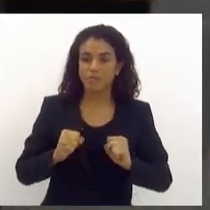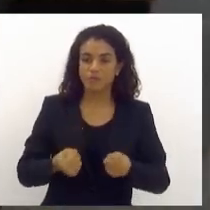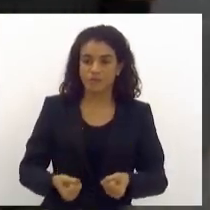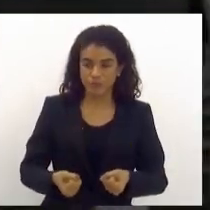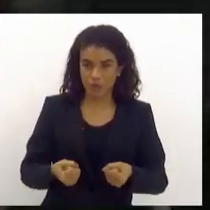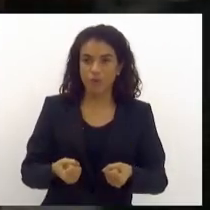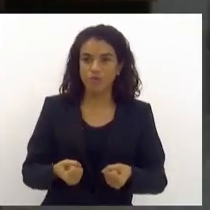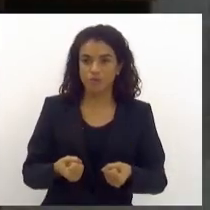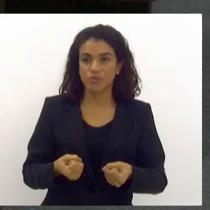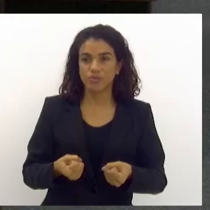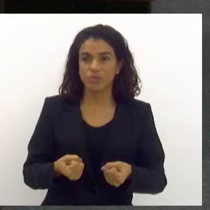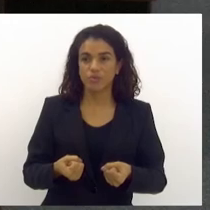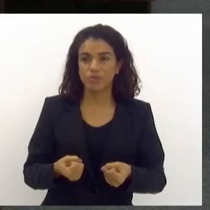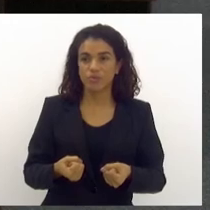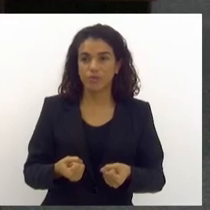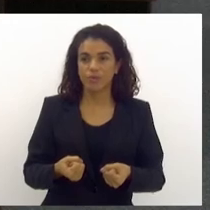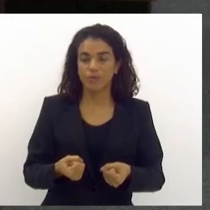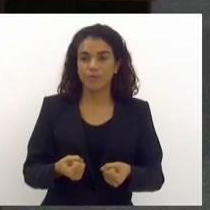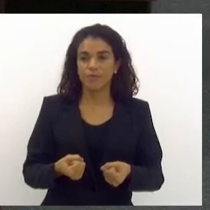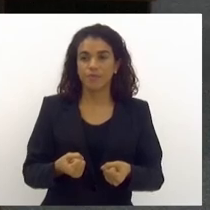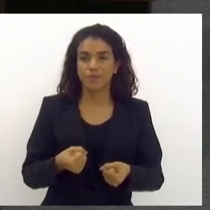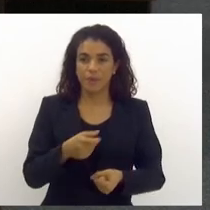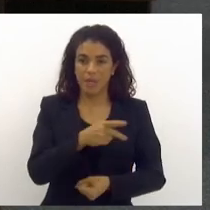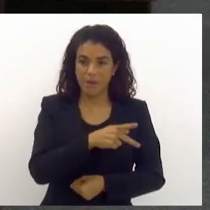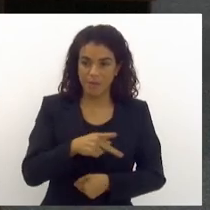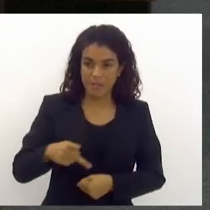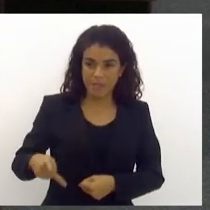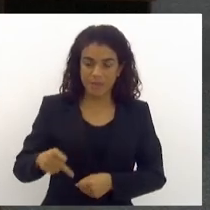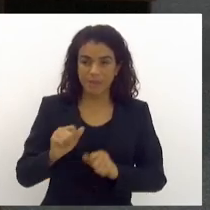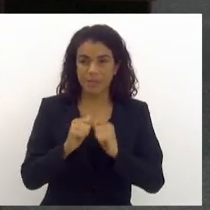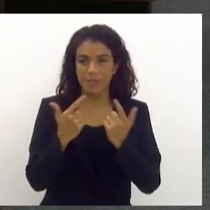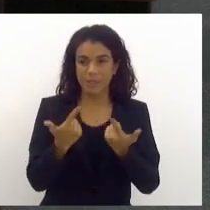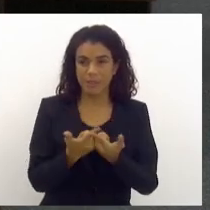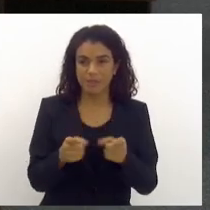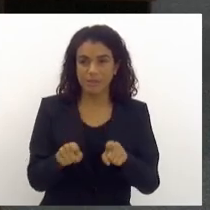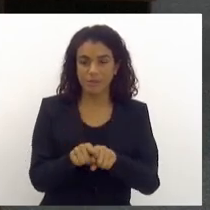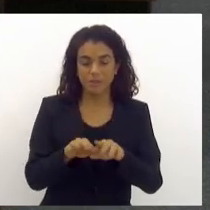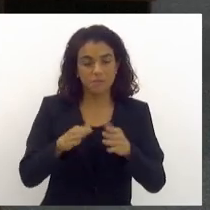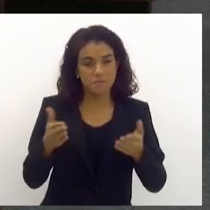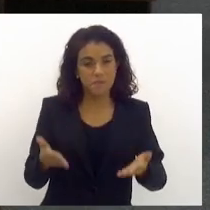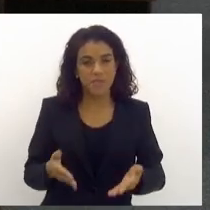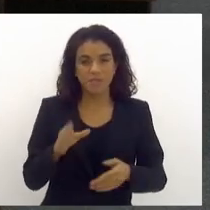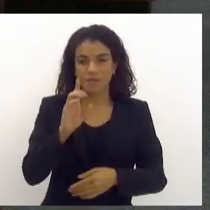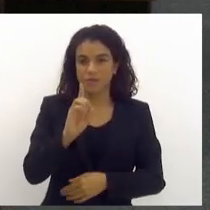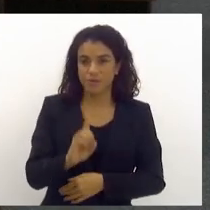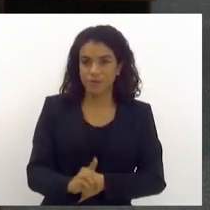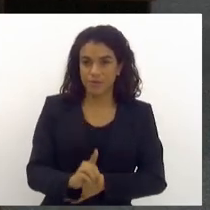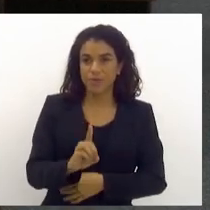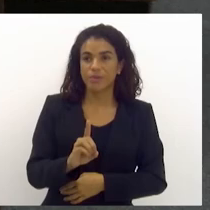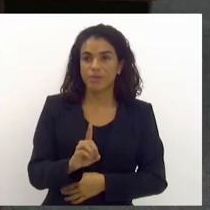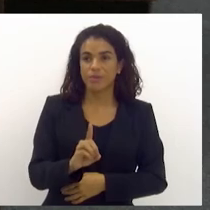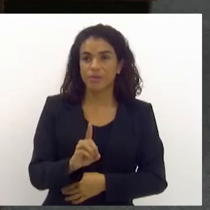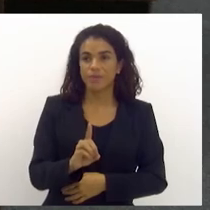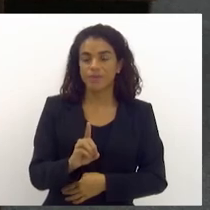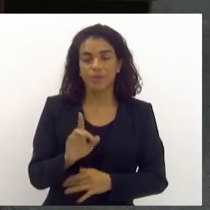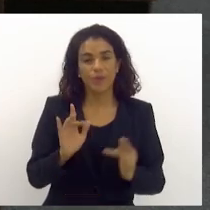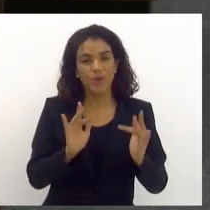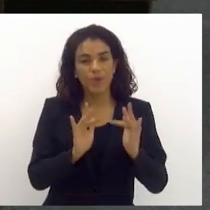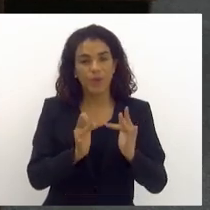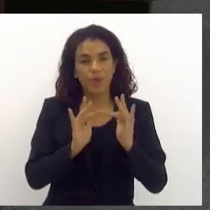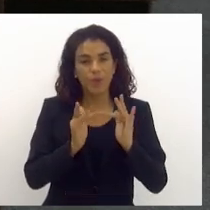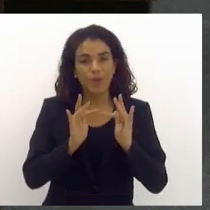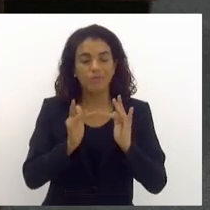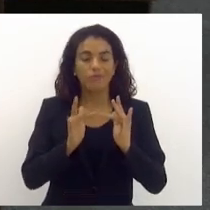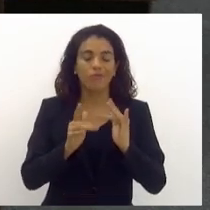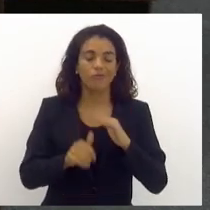feito por parte da presidência dessa casa, por parte da mesa diretora, em contato com os